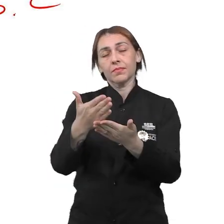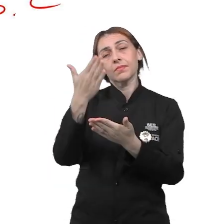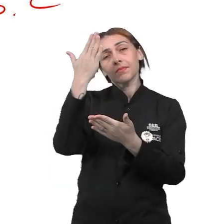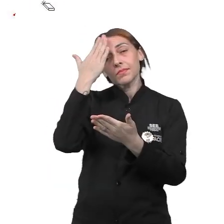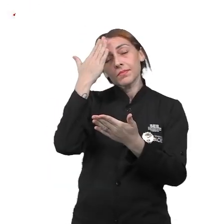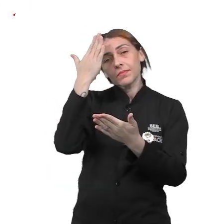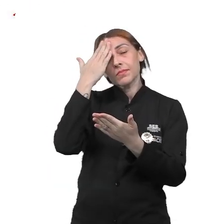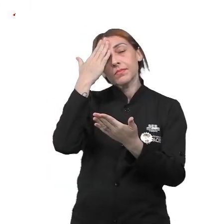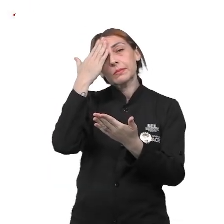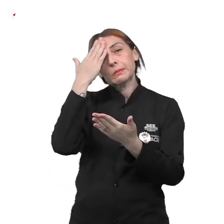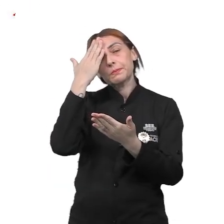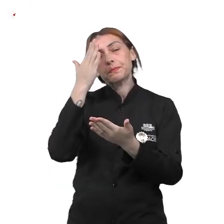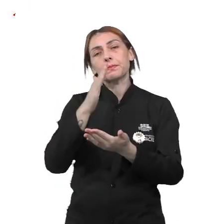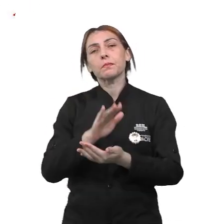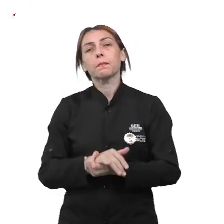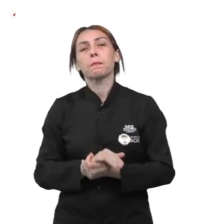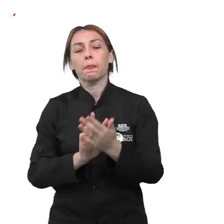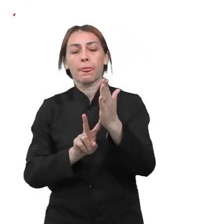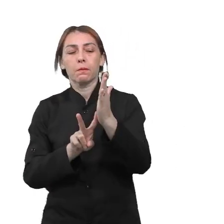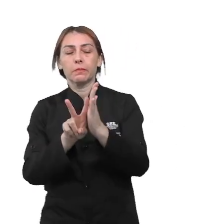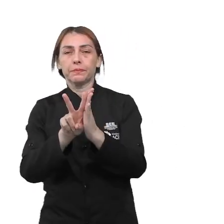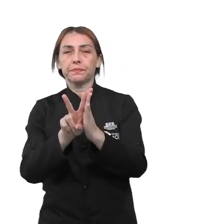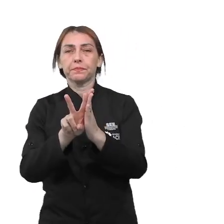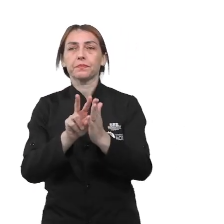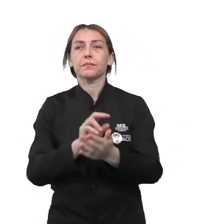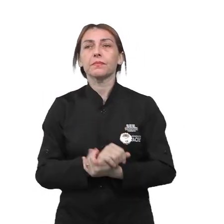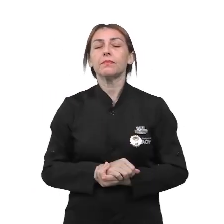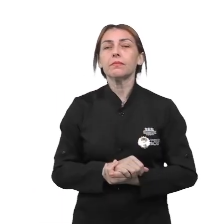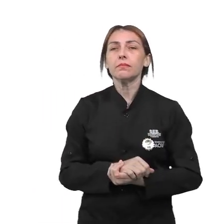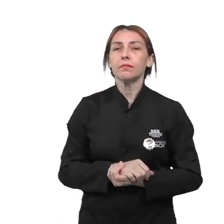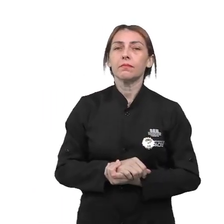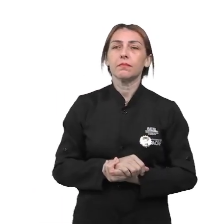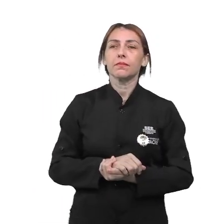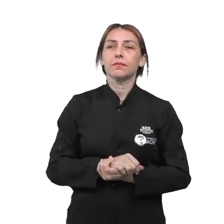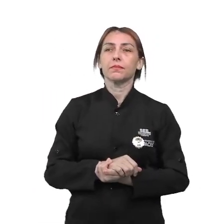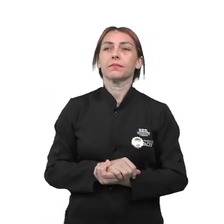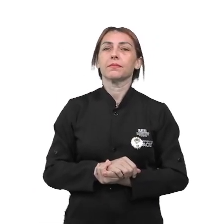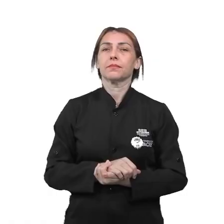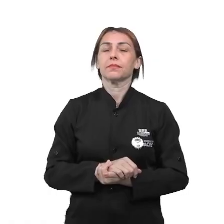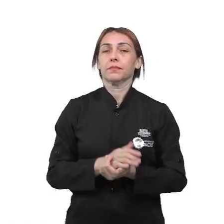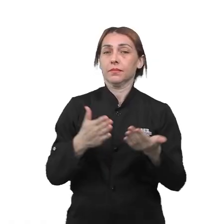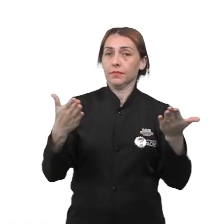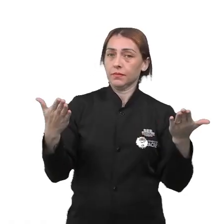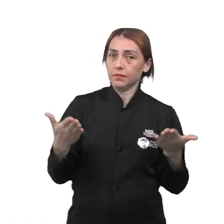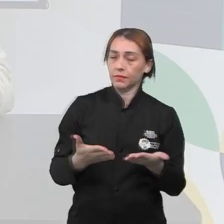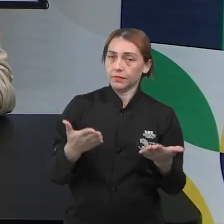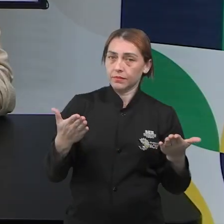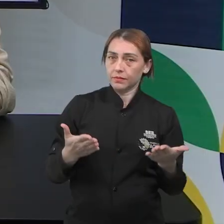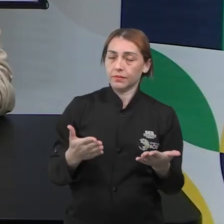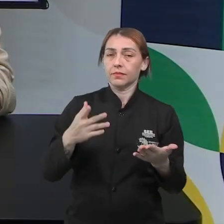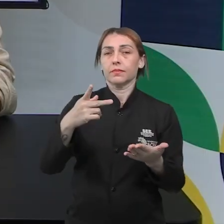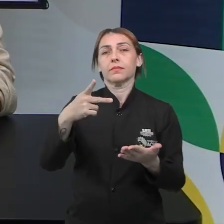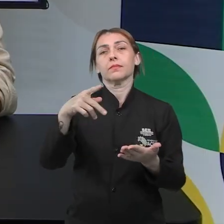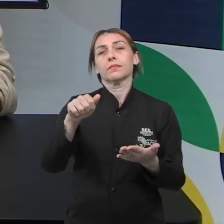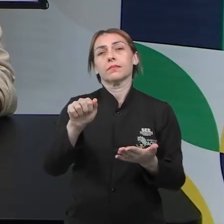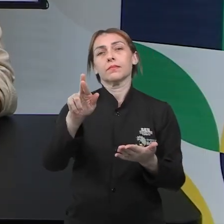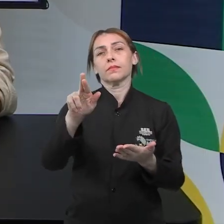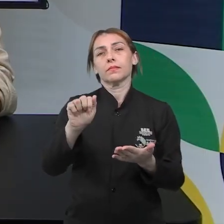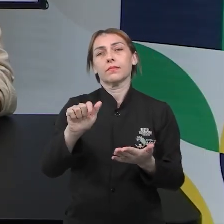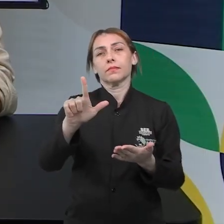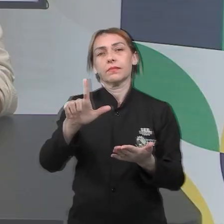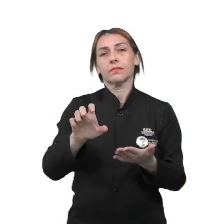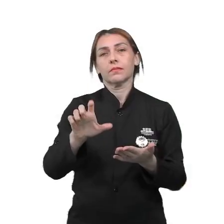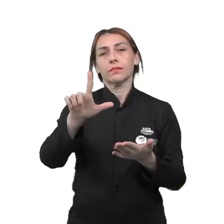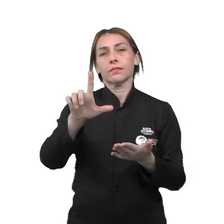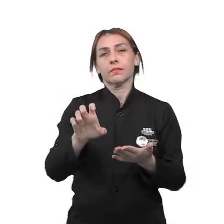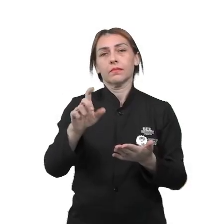entender essa ideia de volume, ok? Vamos ao próximo. Vamos entender agora e trabalhar a ideia do paralelepípedo. Olha essa